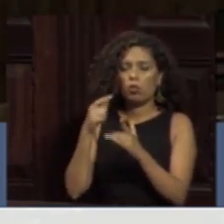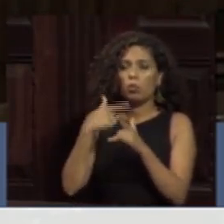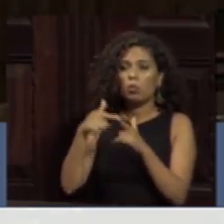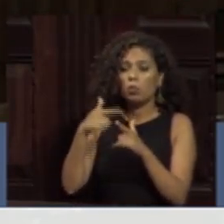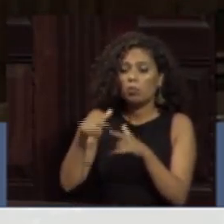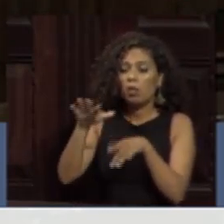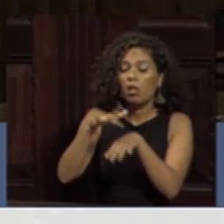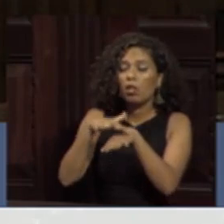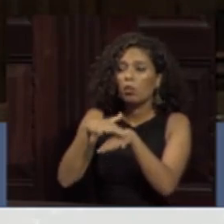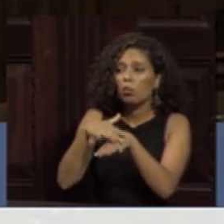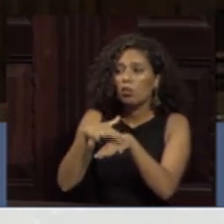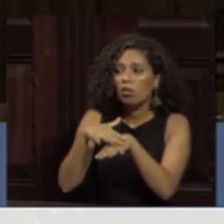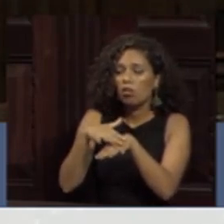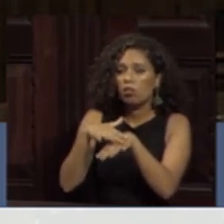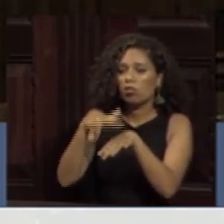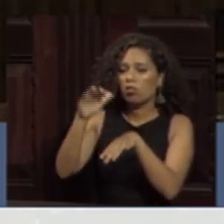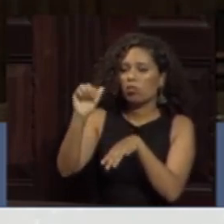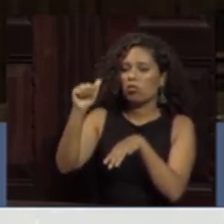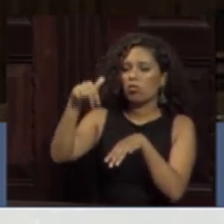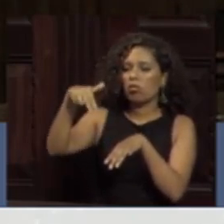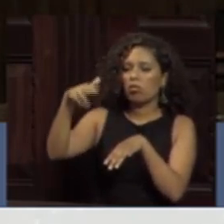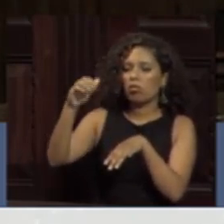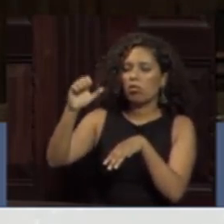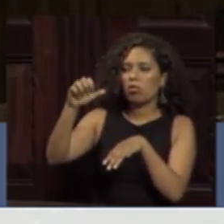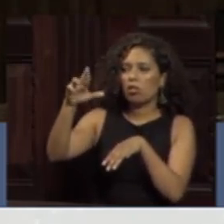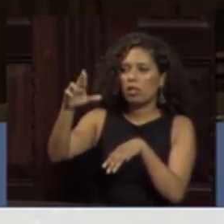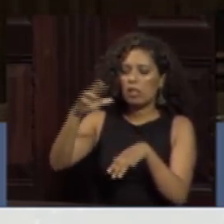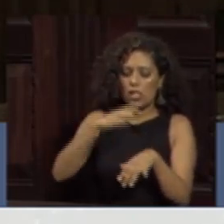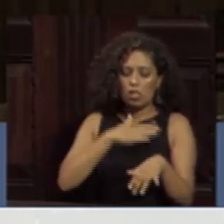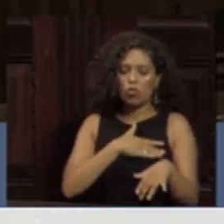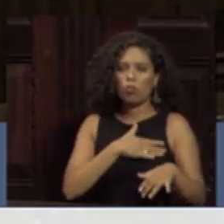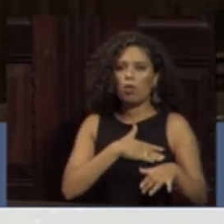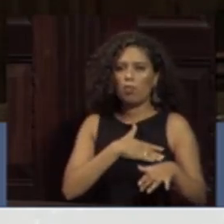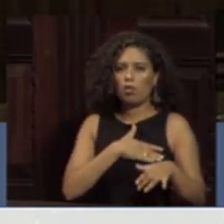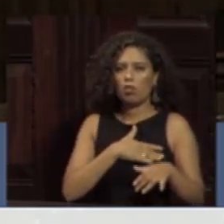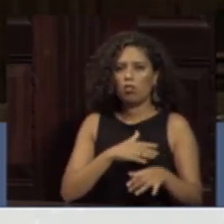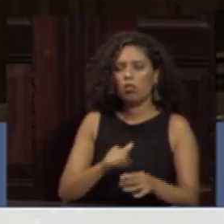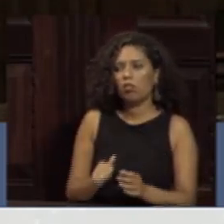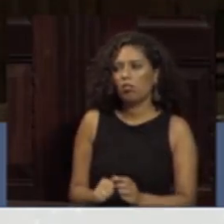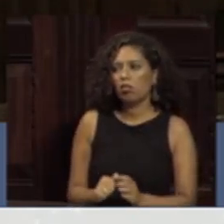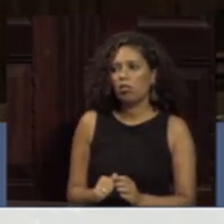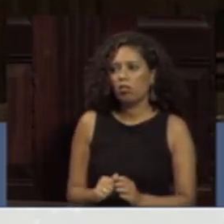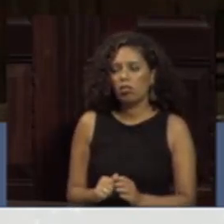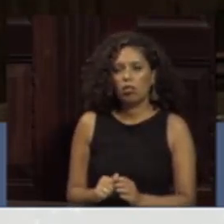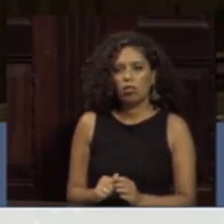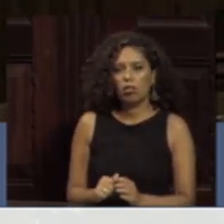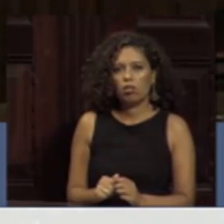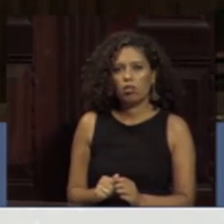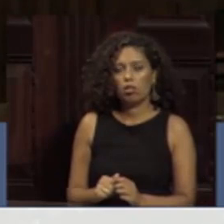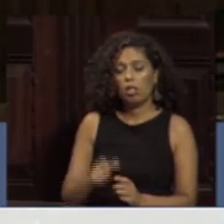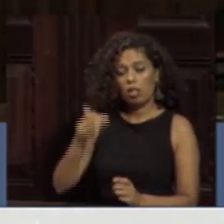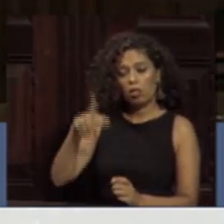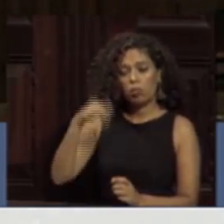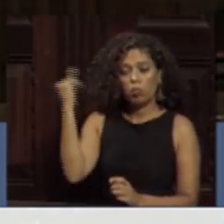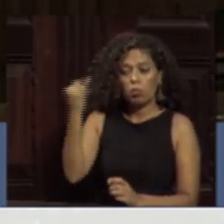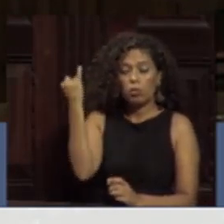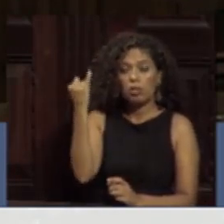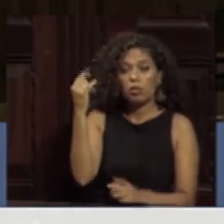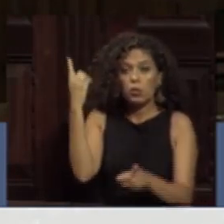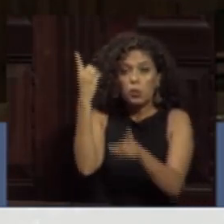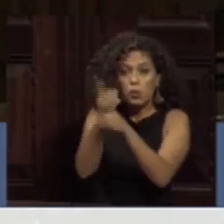câncer de mama, na necessidade de termos realmente um diagnóstico